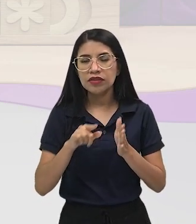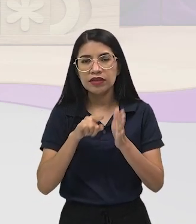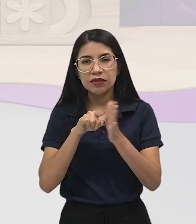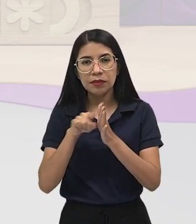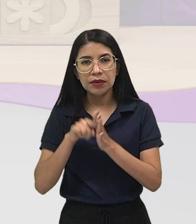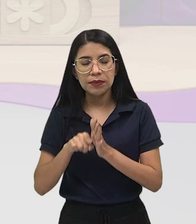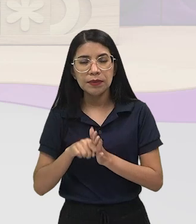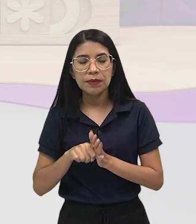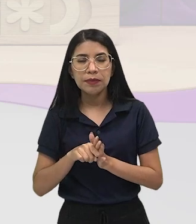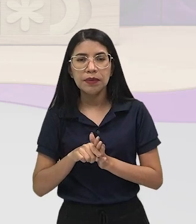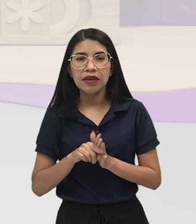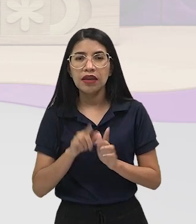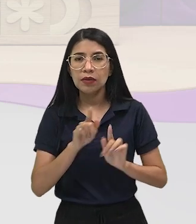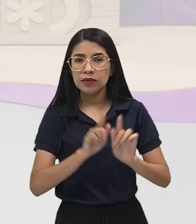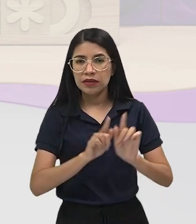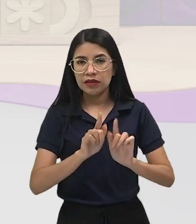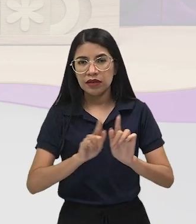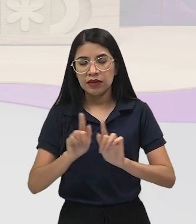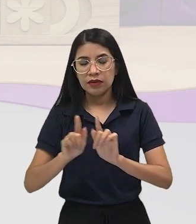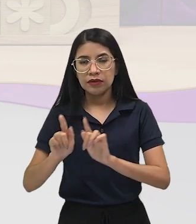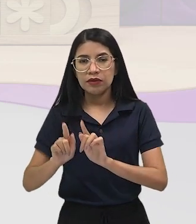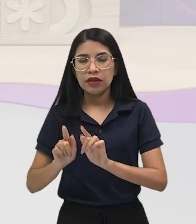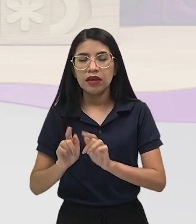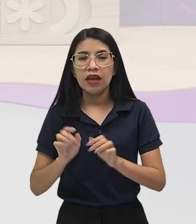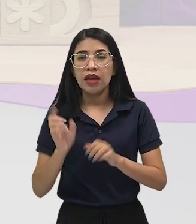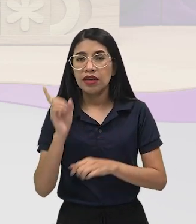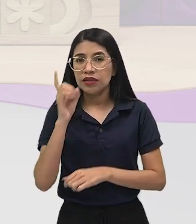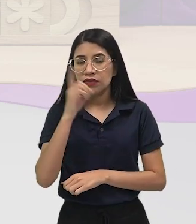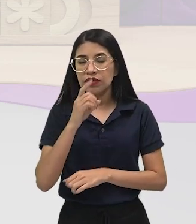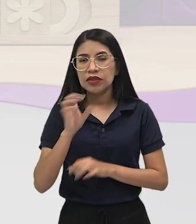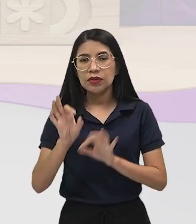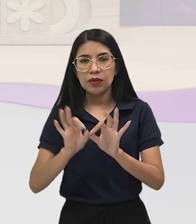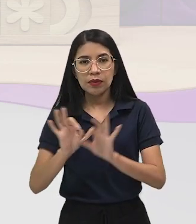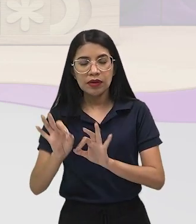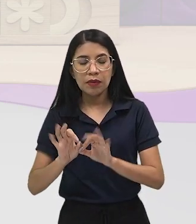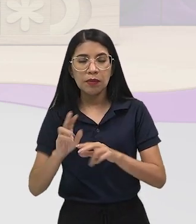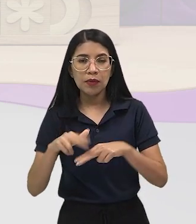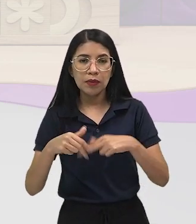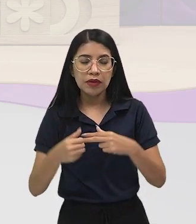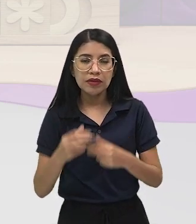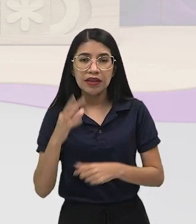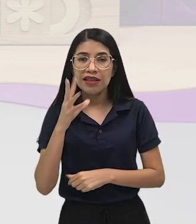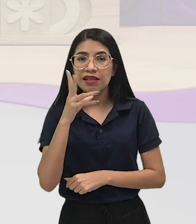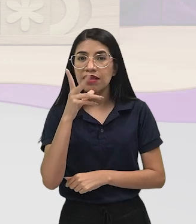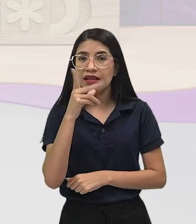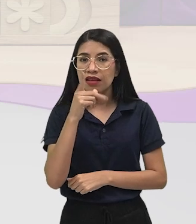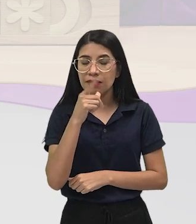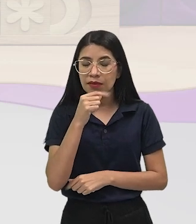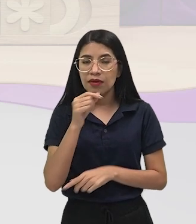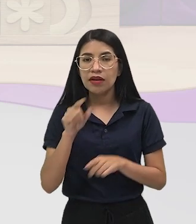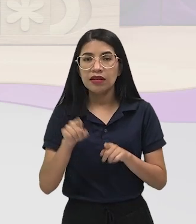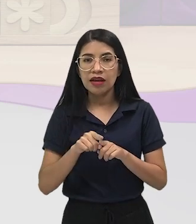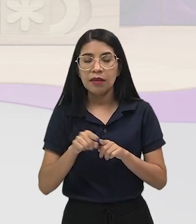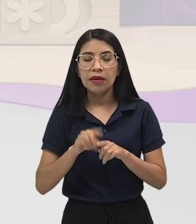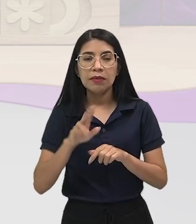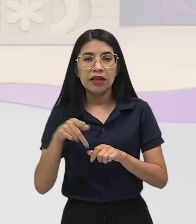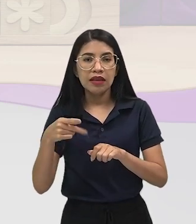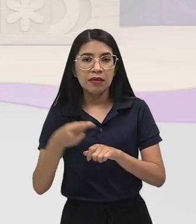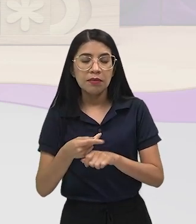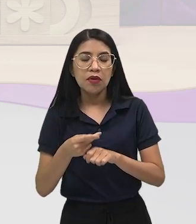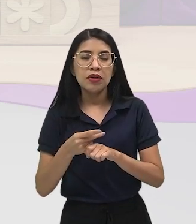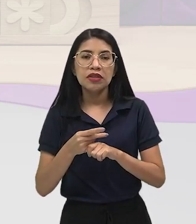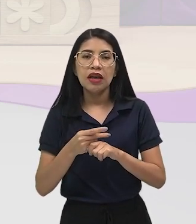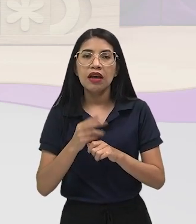de pesquisa censitária. Dá trabalho? Dá. É por isso que se demora muito, inclusive até para divulgar